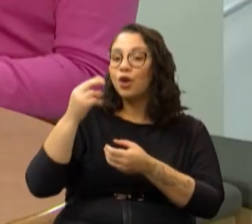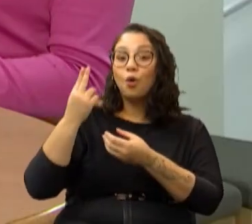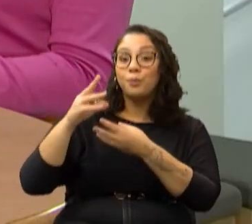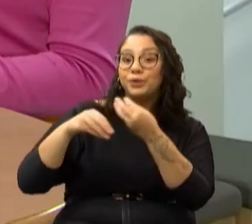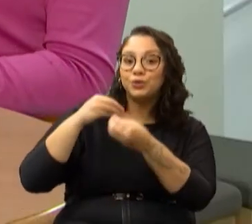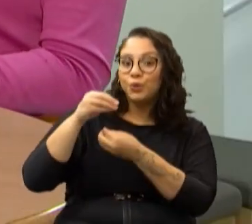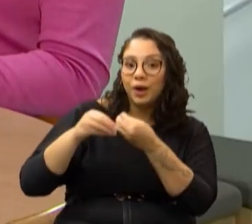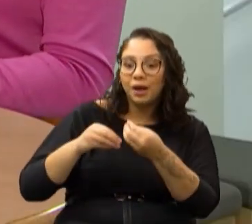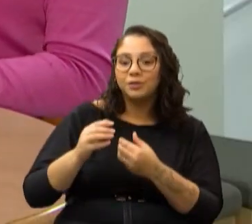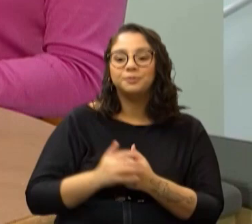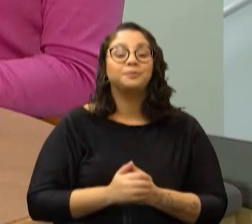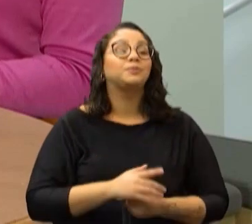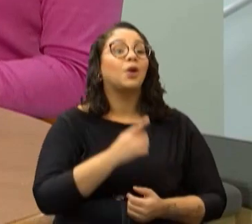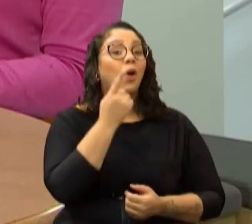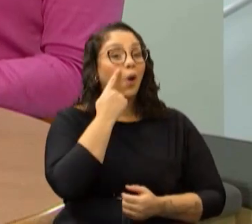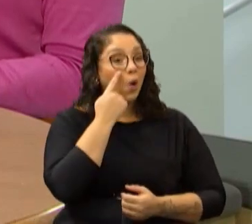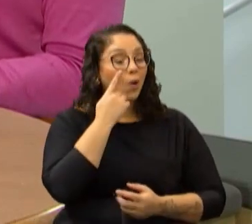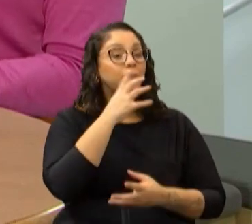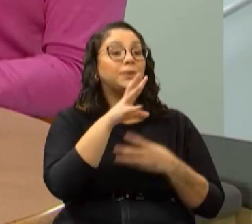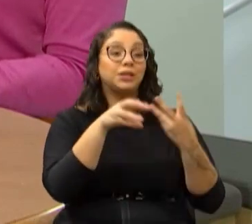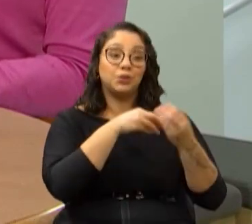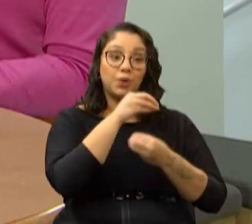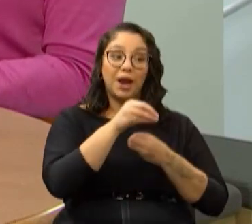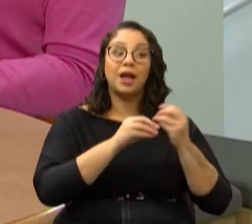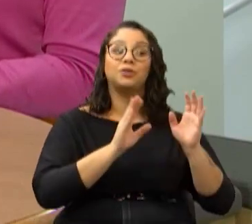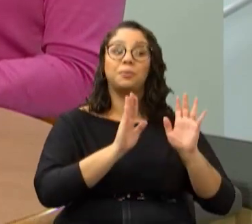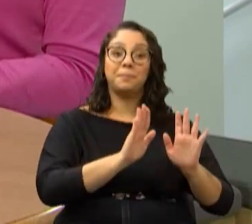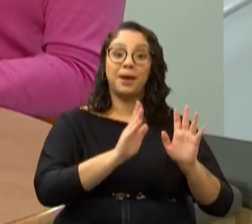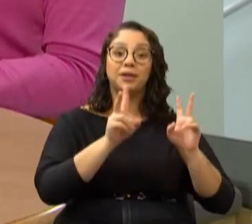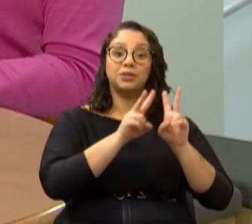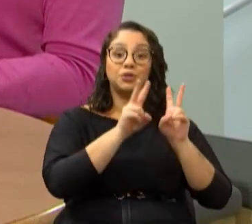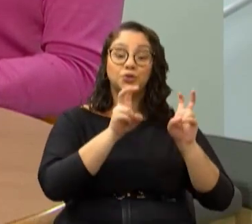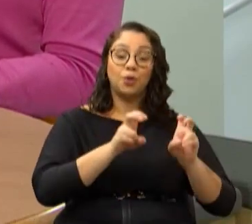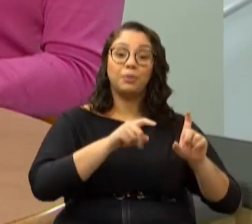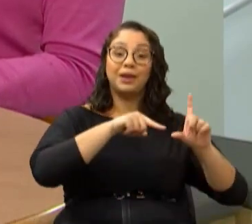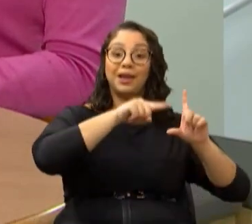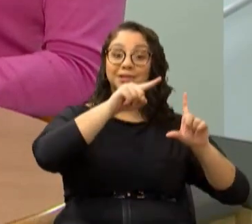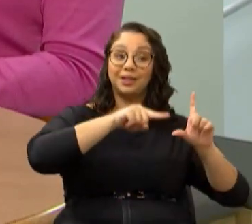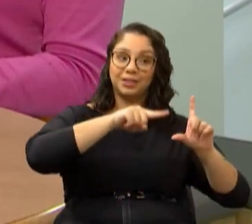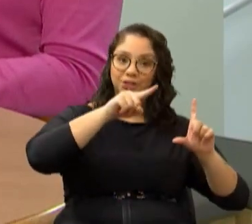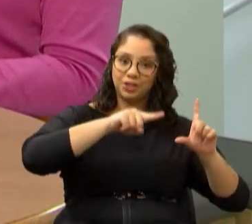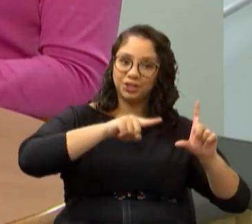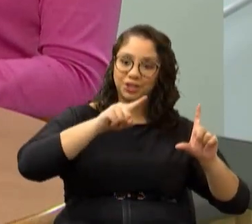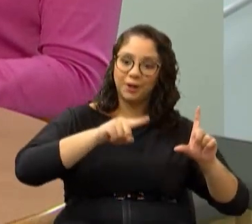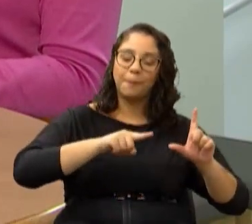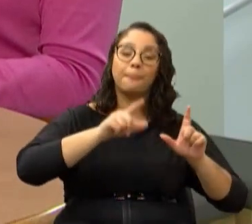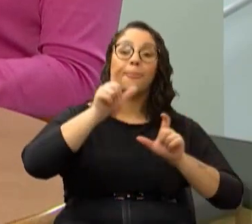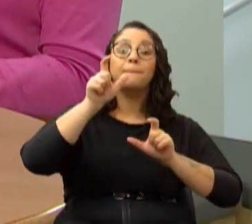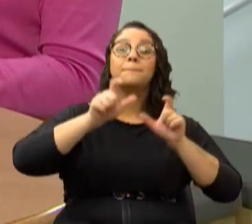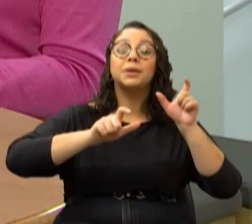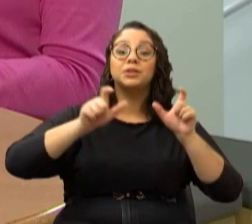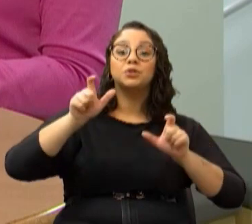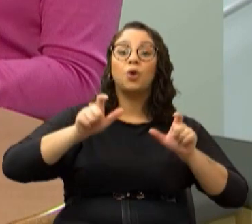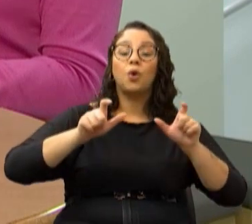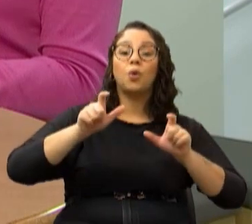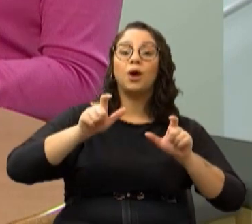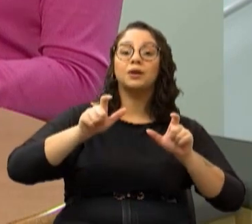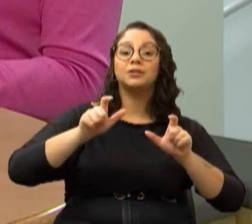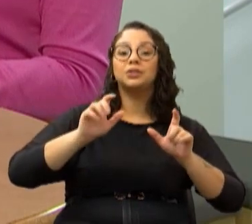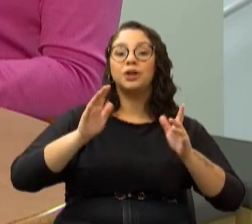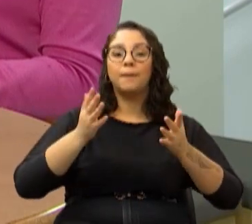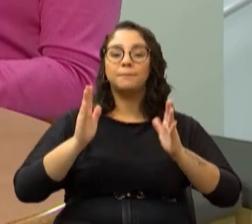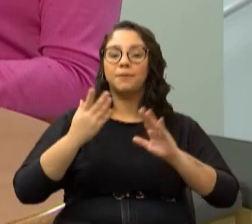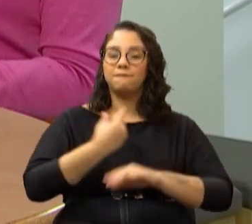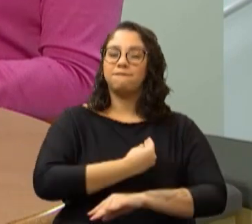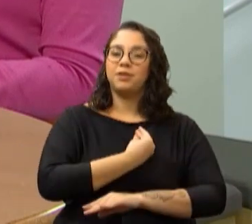bem misturado? Olha, está misturado, porém, falando de estatísticas, as pessoas a partir